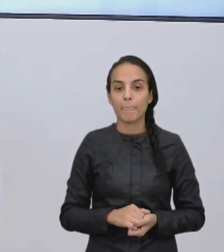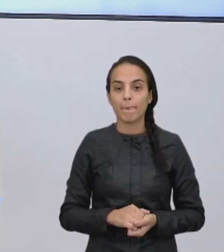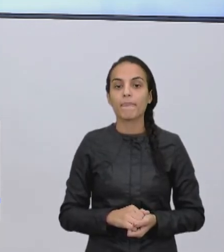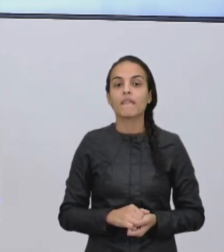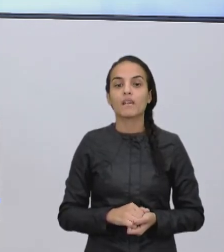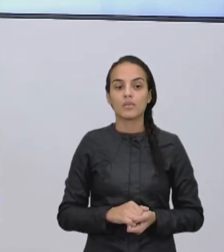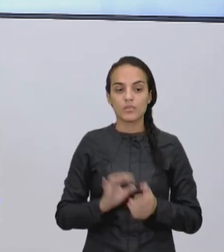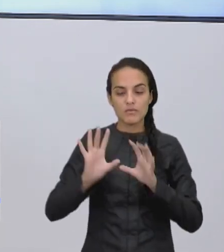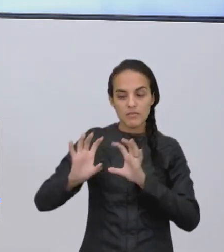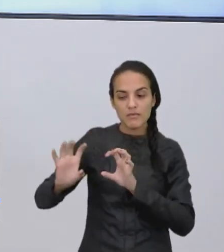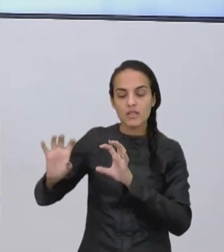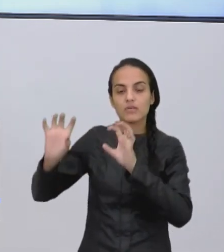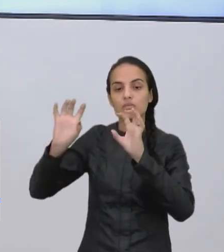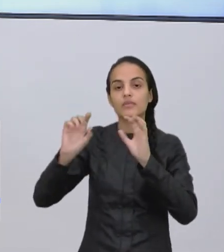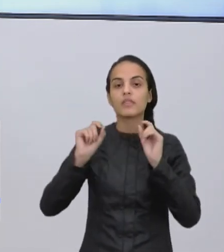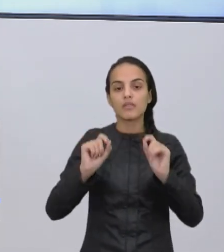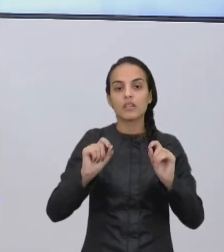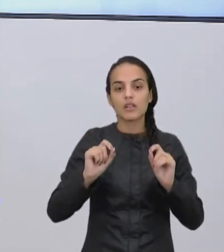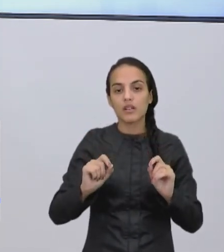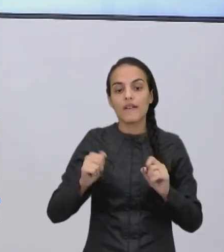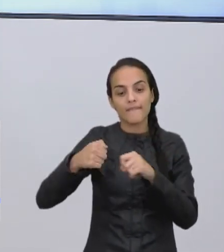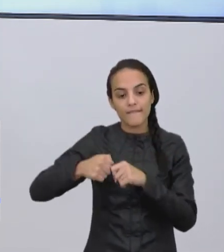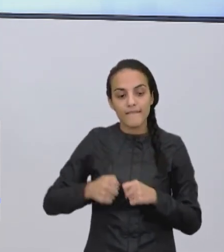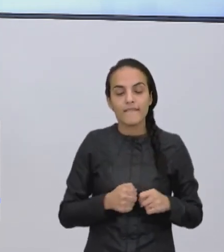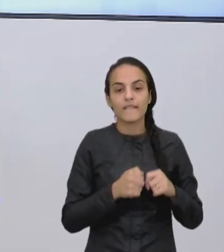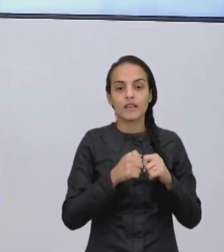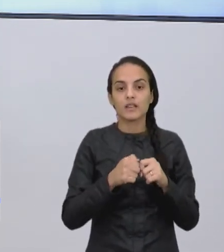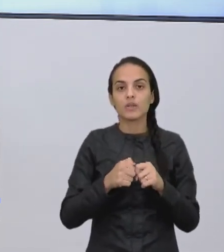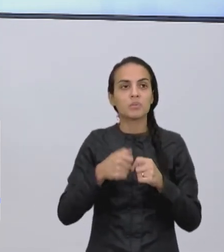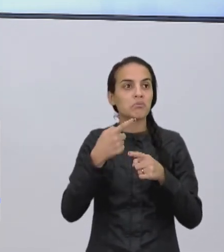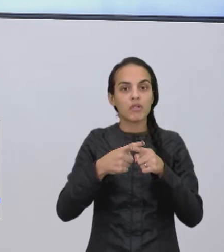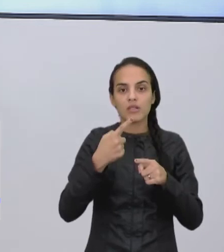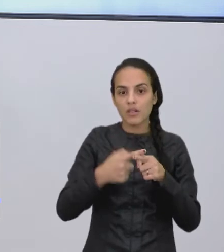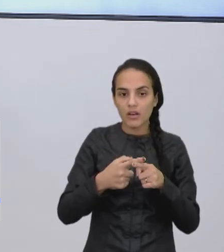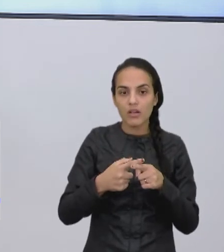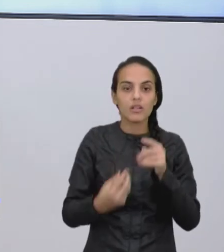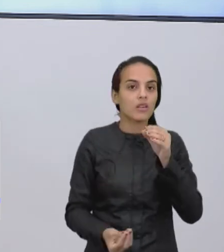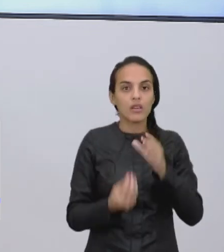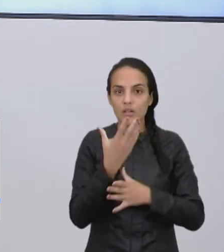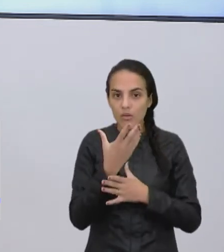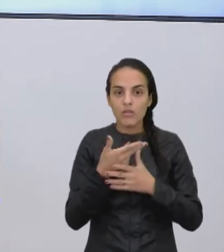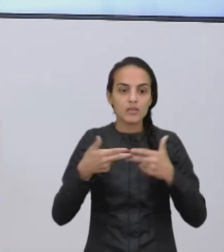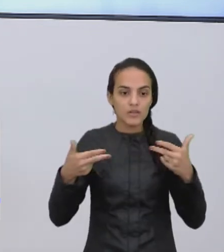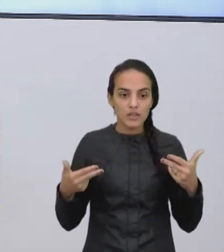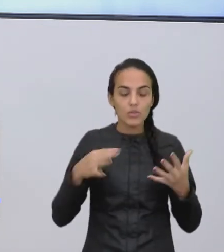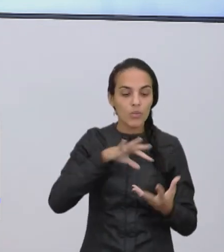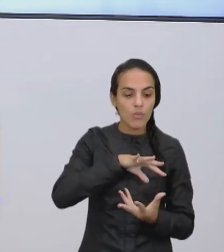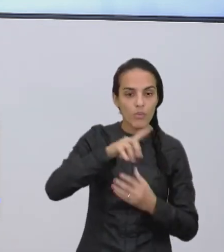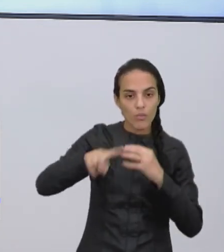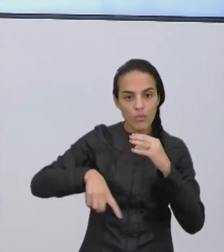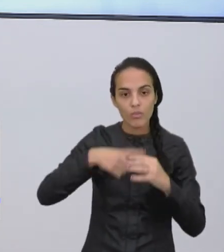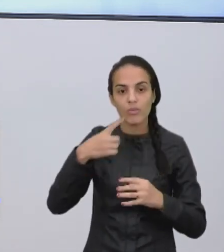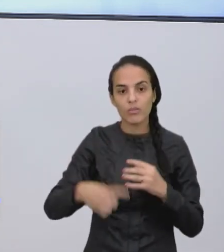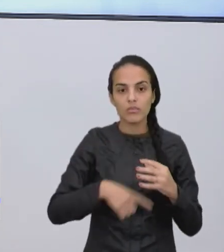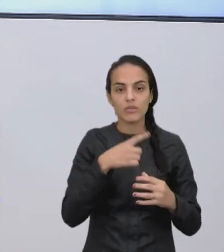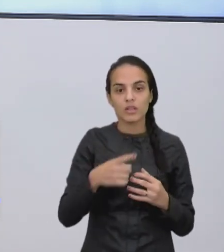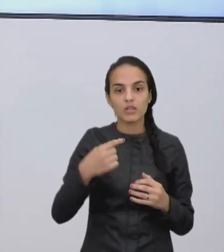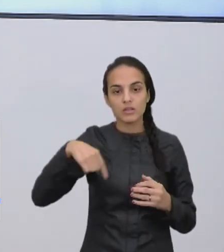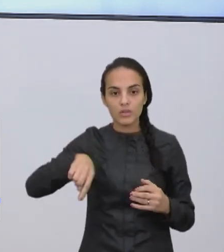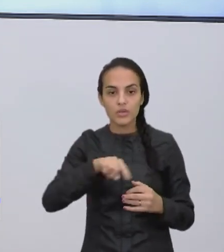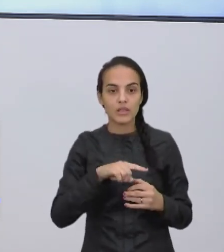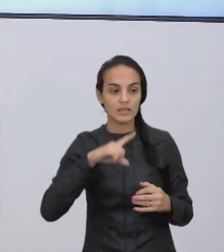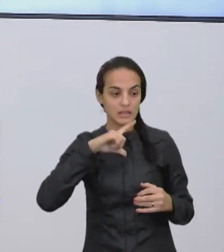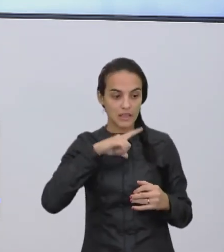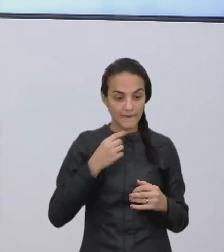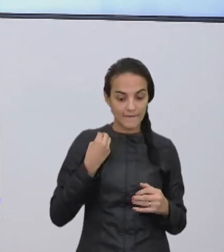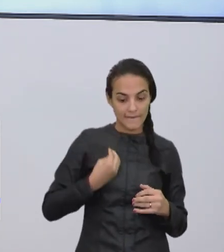efeito estufa, ele é feito por um motivo, né? Quem criou aí o universo, e de maneira que a gente tenha vida aqui